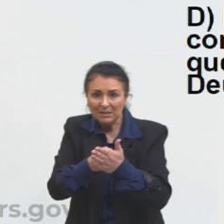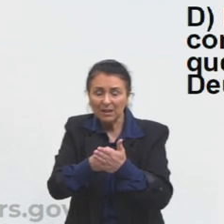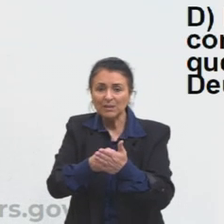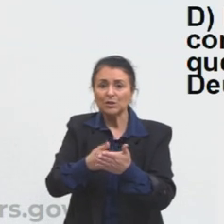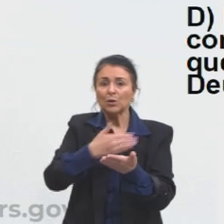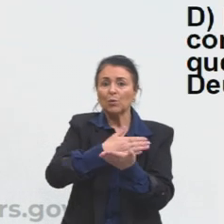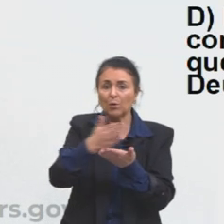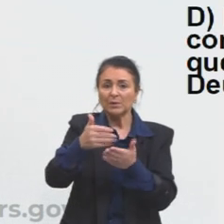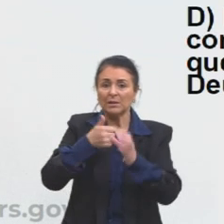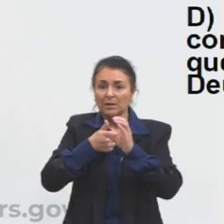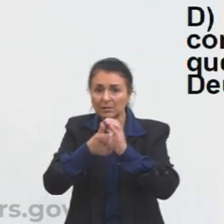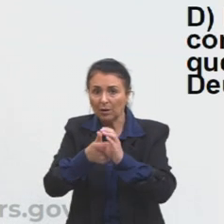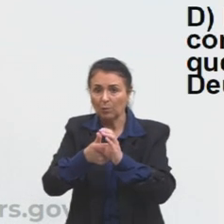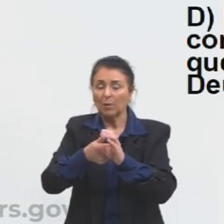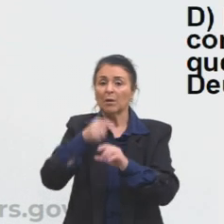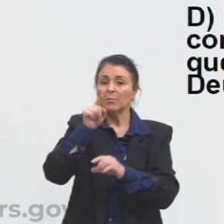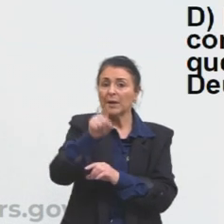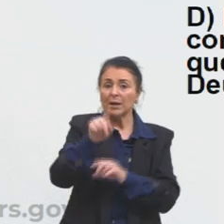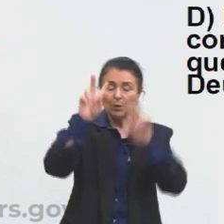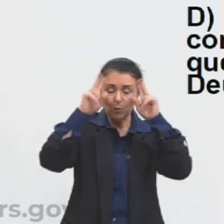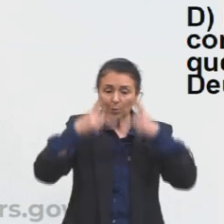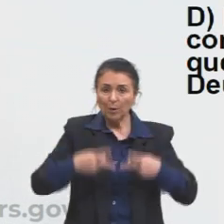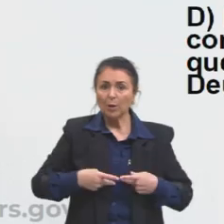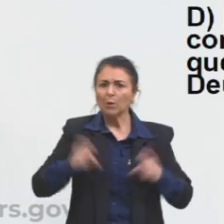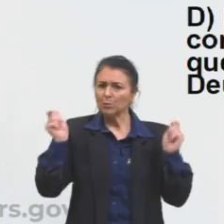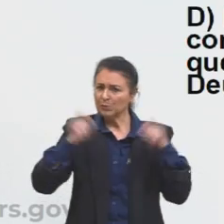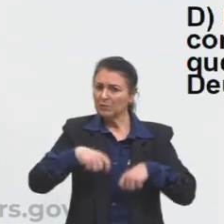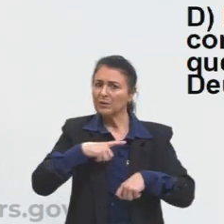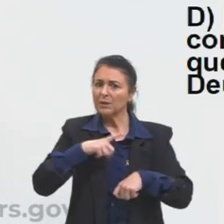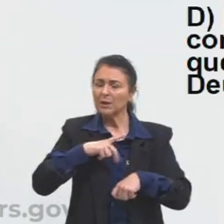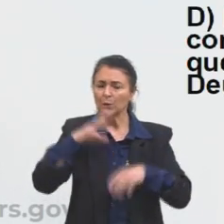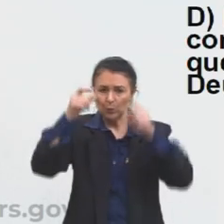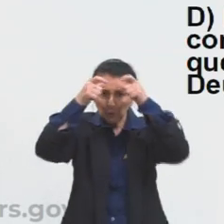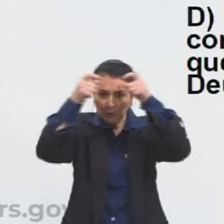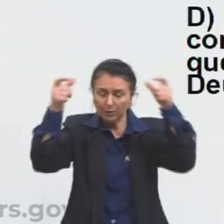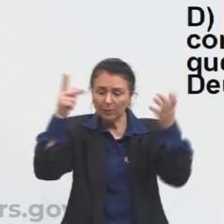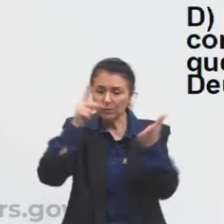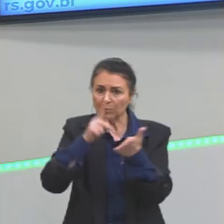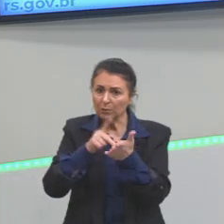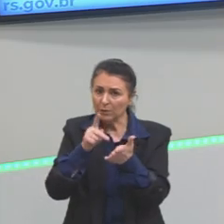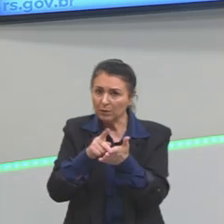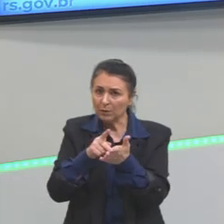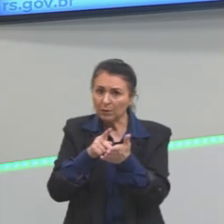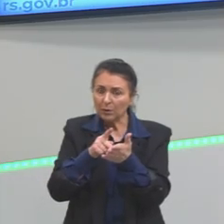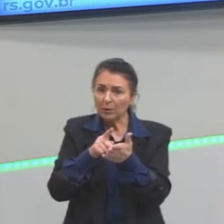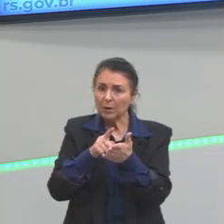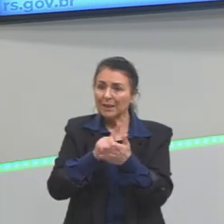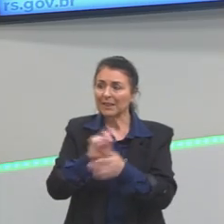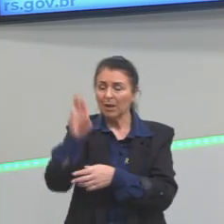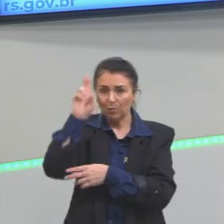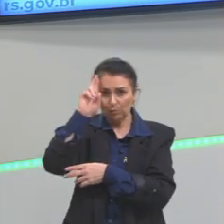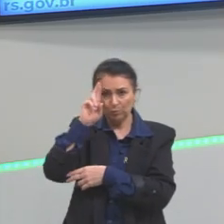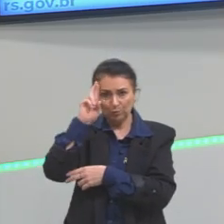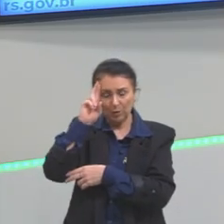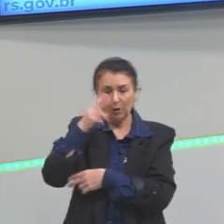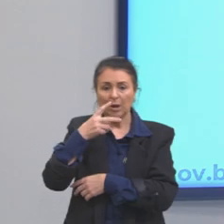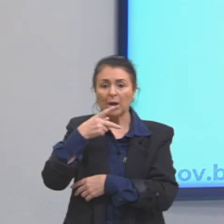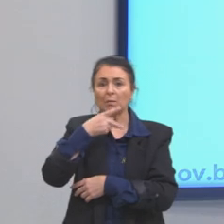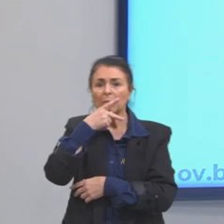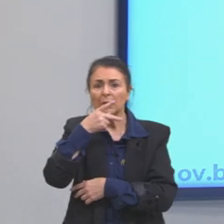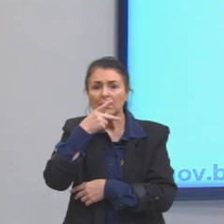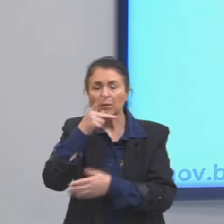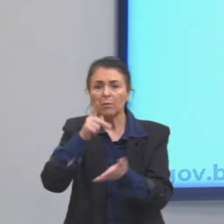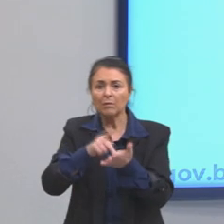para Agostinho é possível ser humano obter o conhecimento verdadeiro Não não é é só através da razão para Platão a